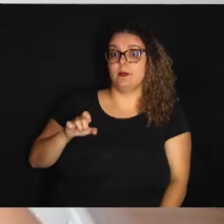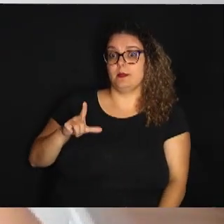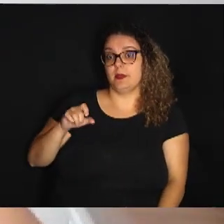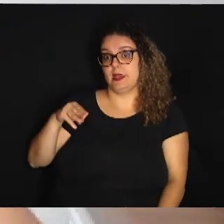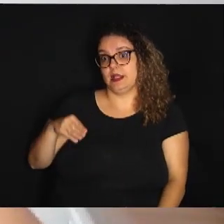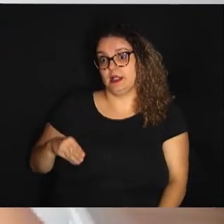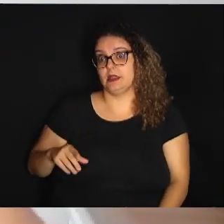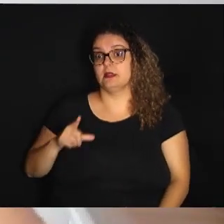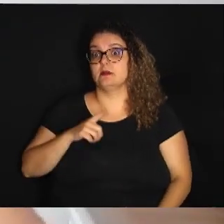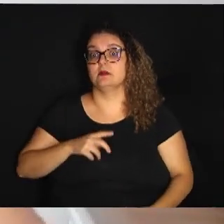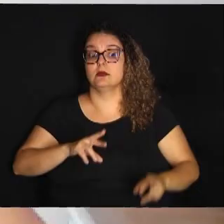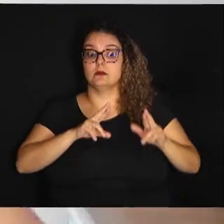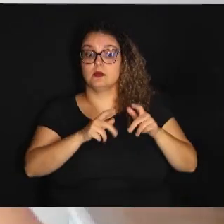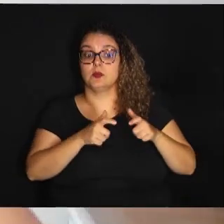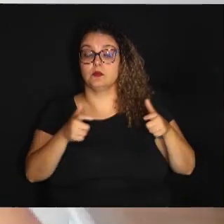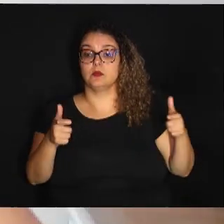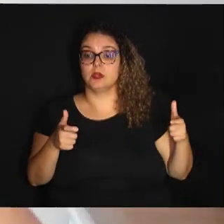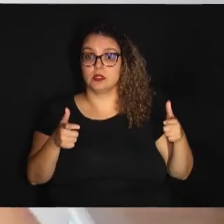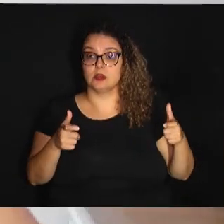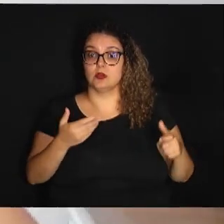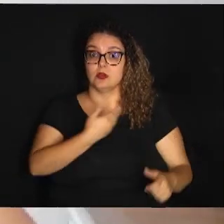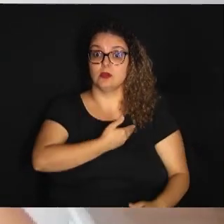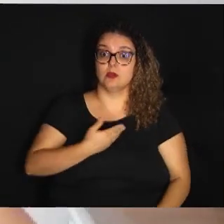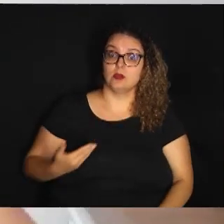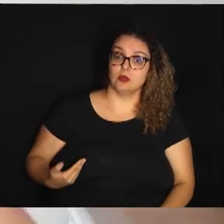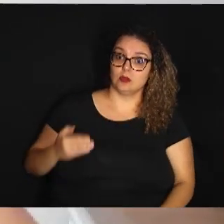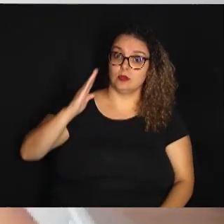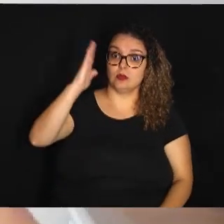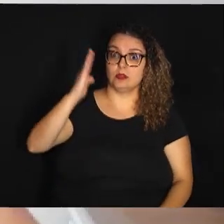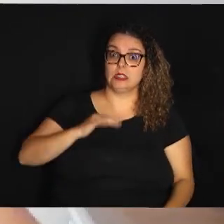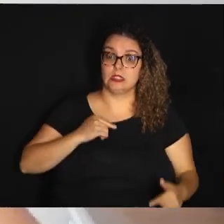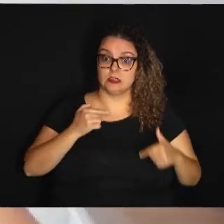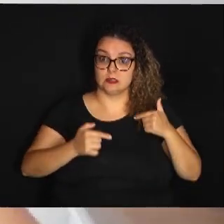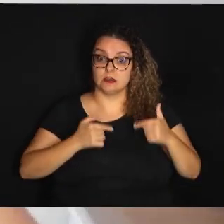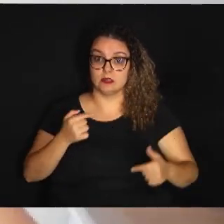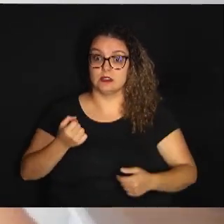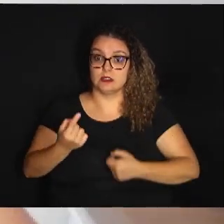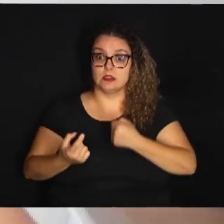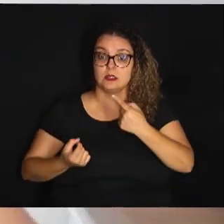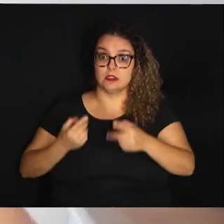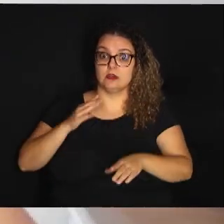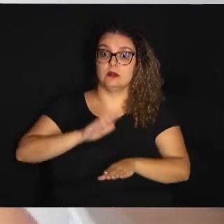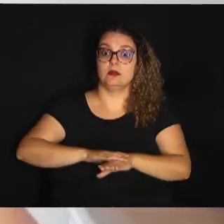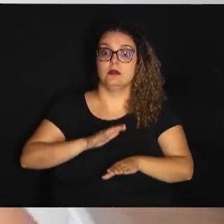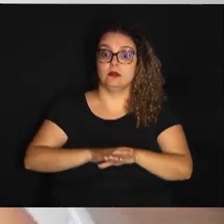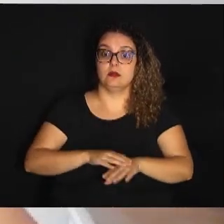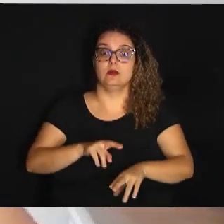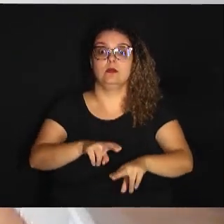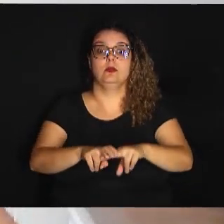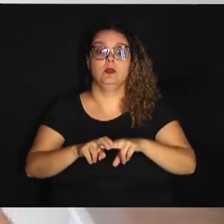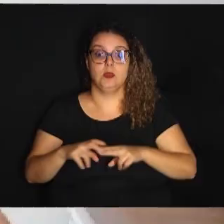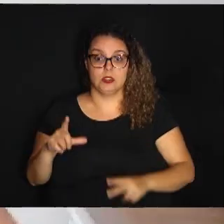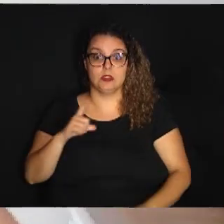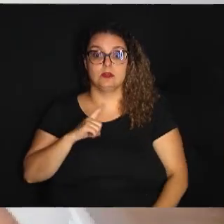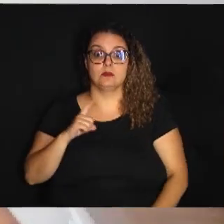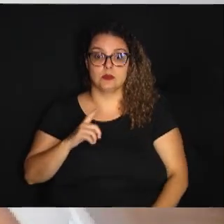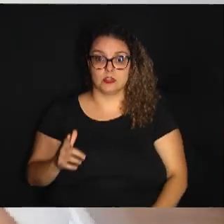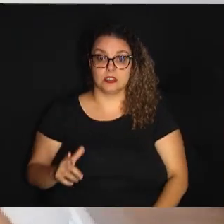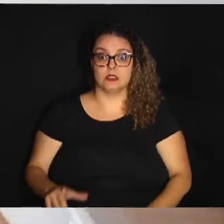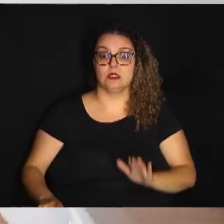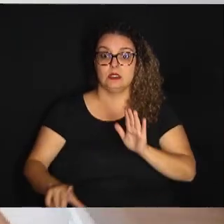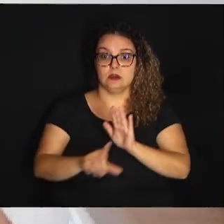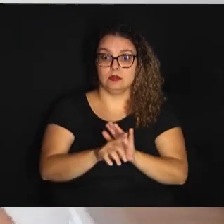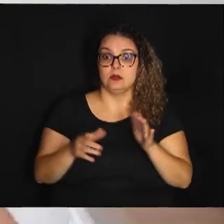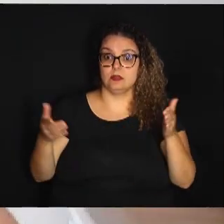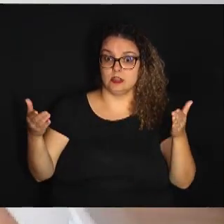vai ser em Belém. Então, tem uma expectativa muito grande, né? O governo brasileiro já tem trabalhado em algumas ações, até por isso que a